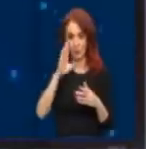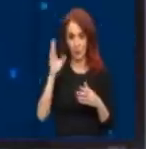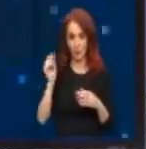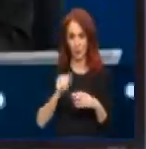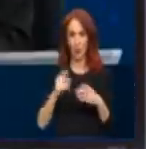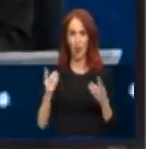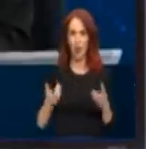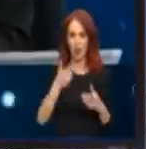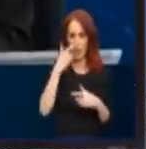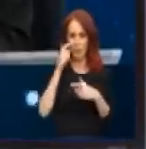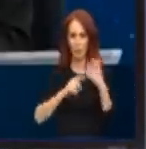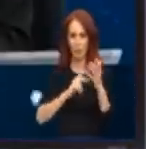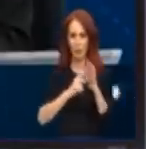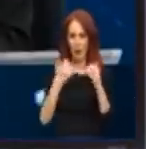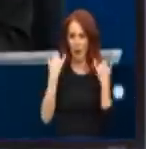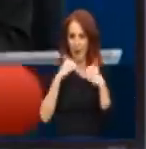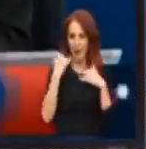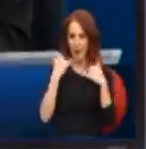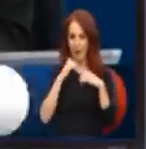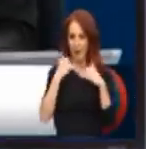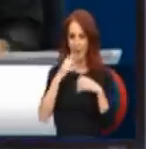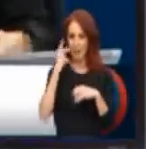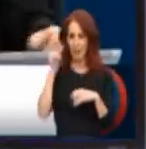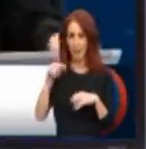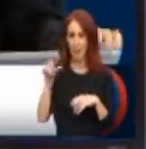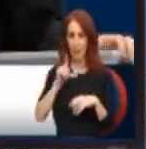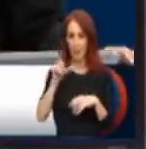dos brasileiros que vivem em Lisboa.